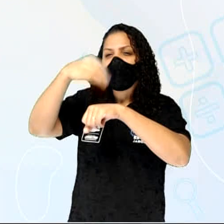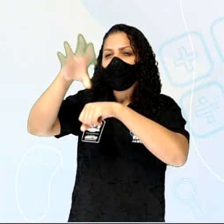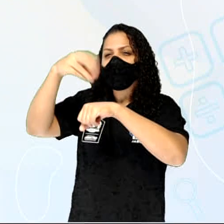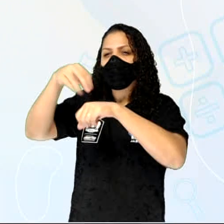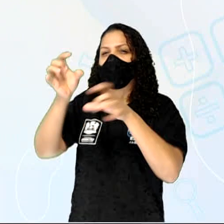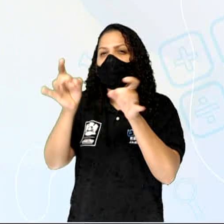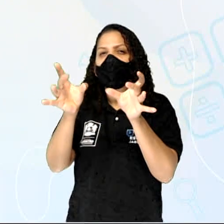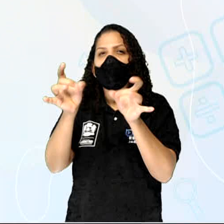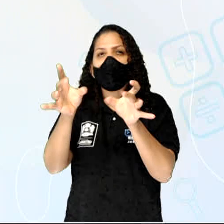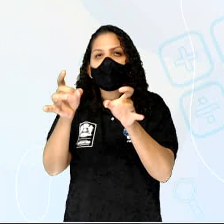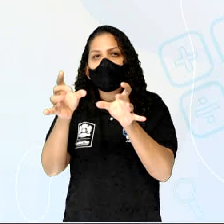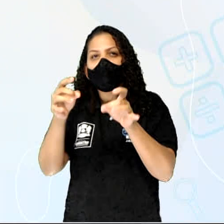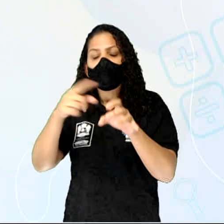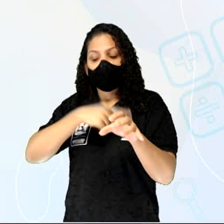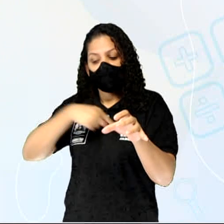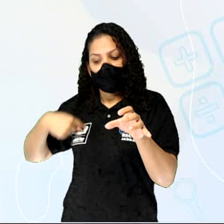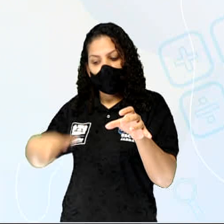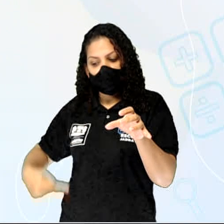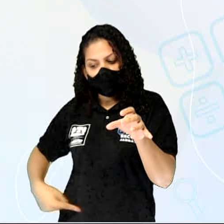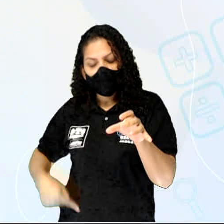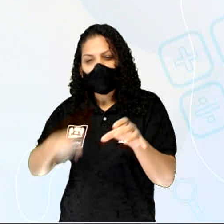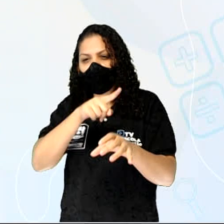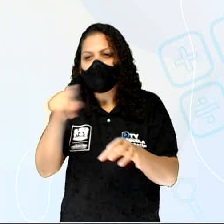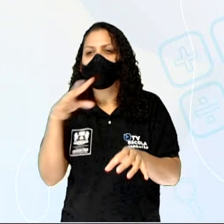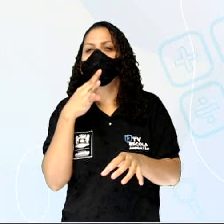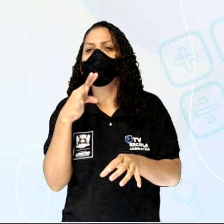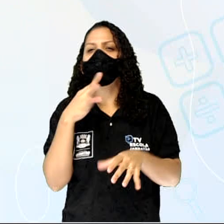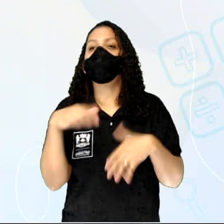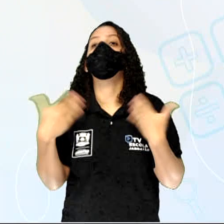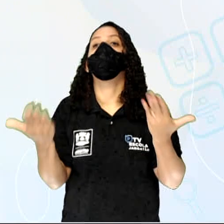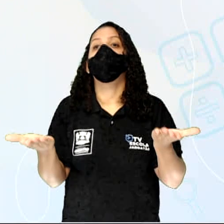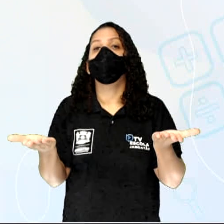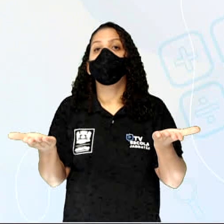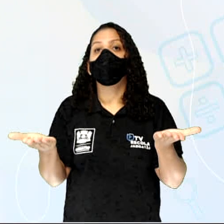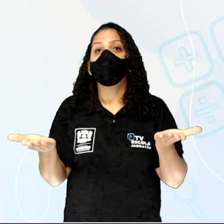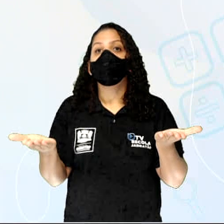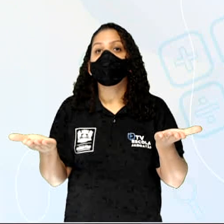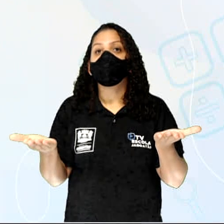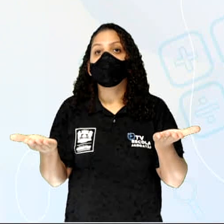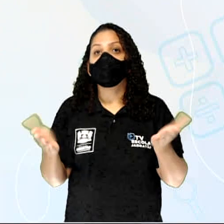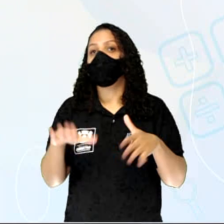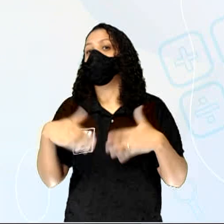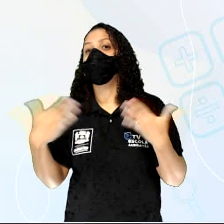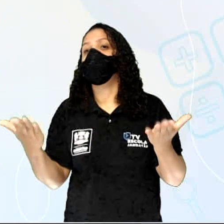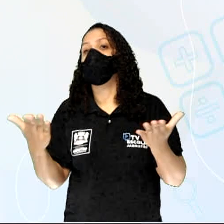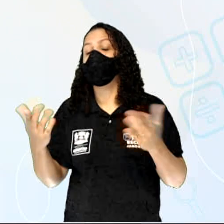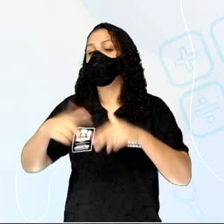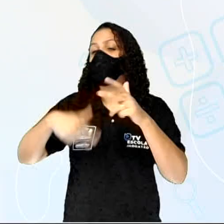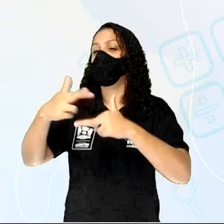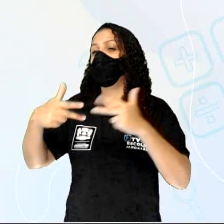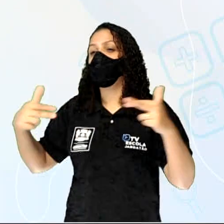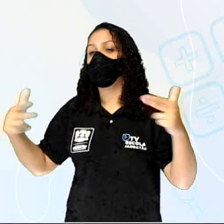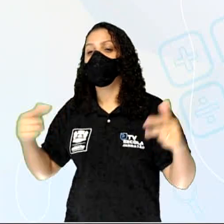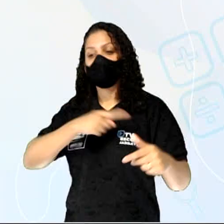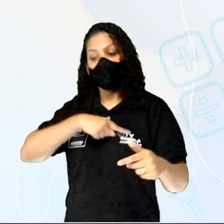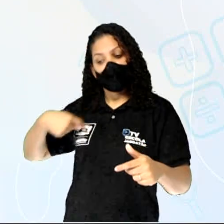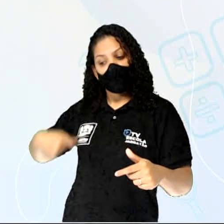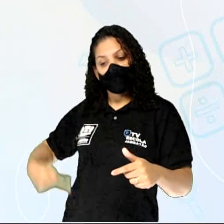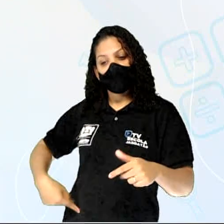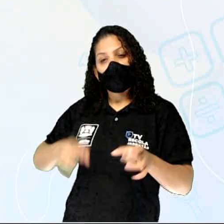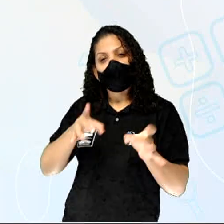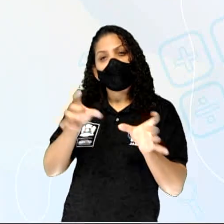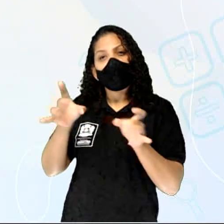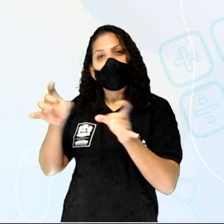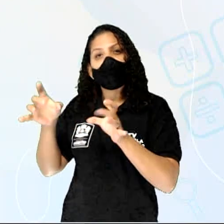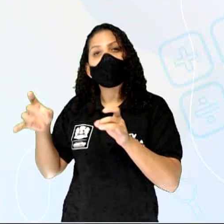exportados pela China que você conhece? Quais são os produtos que a China mais vende, que está mais próximo de você